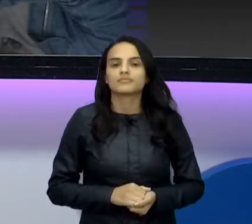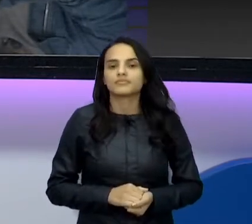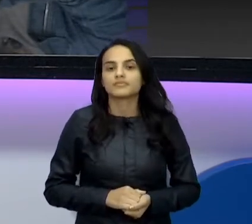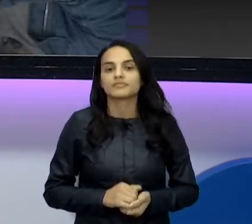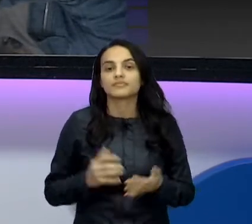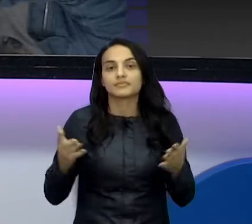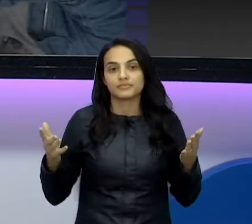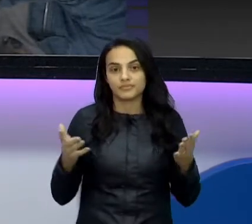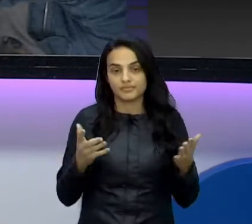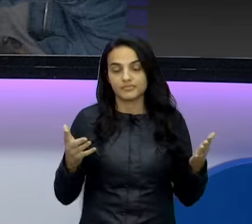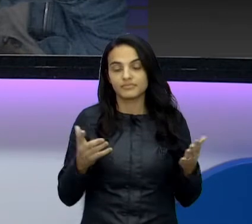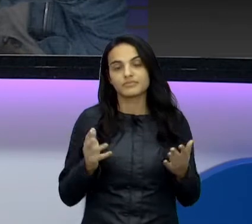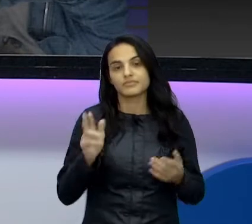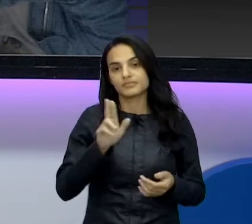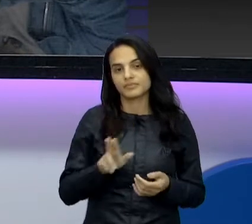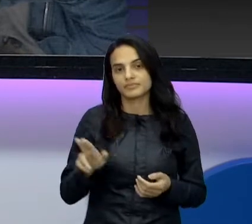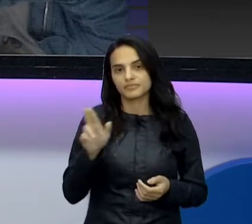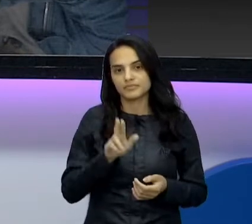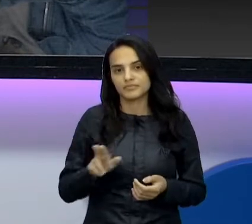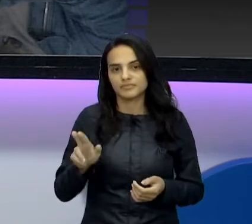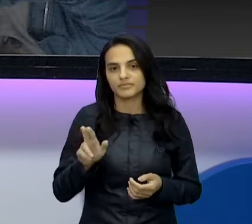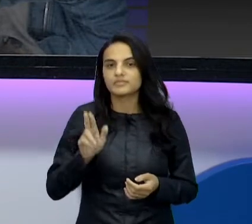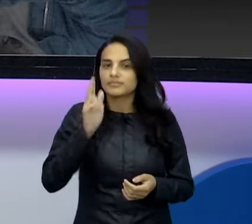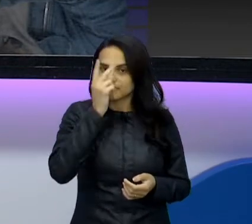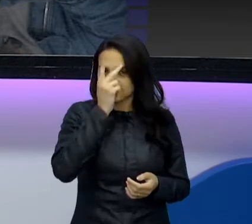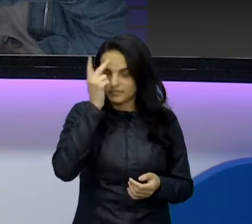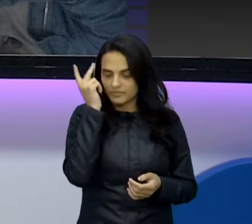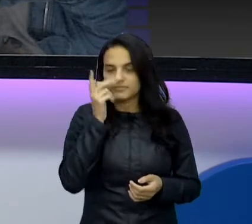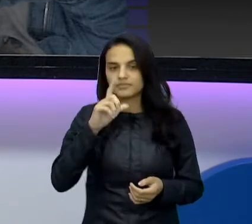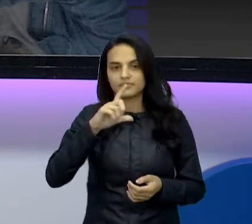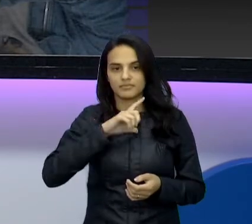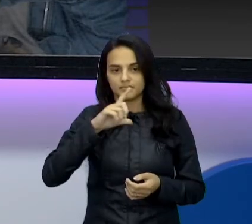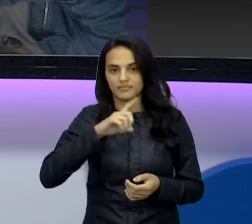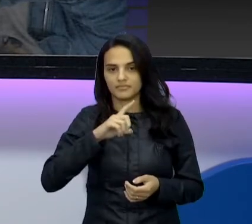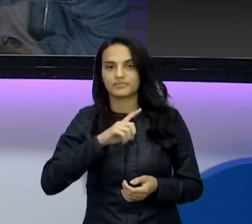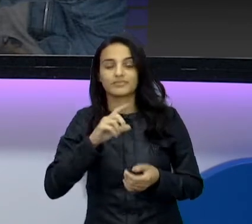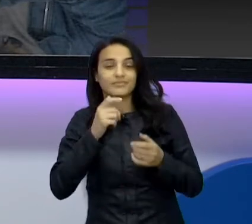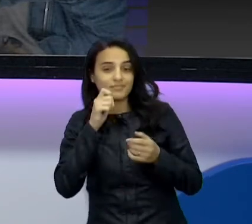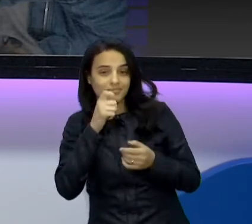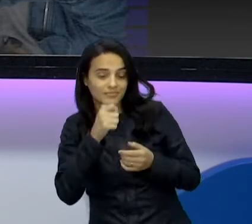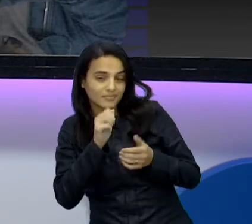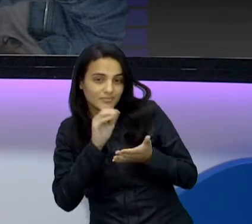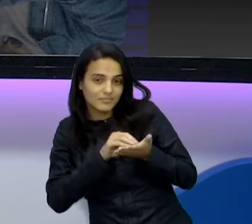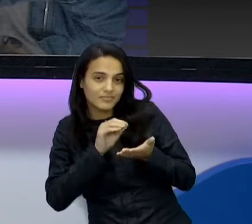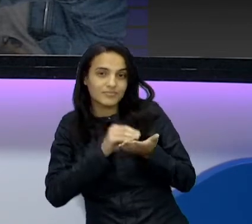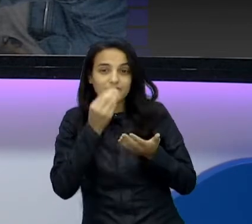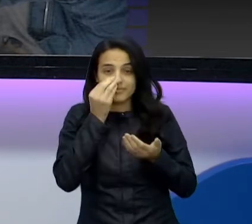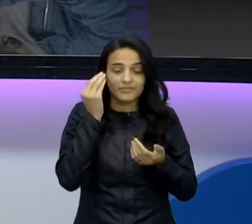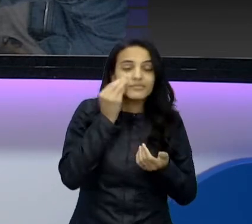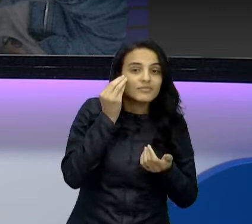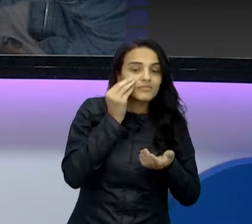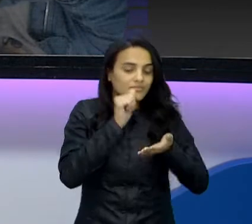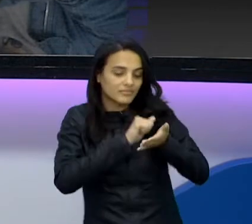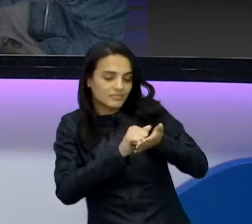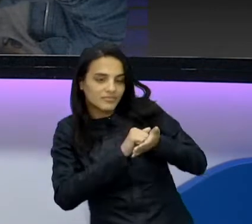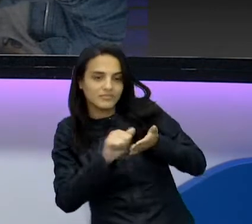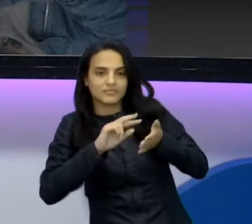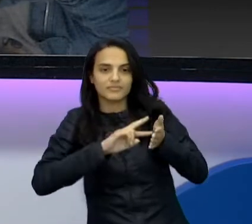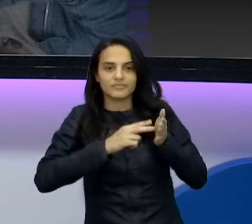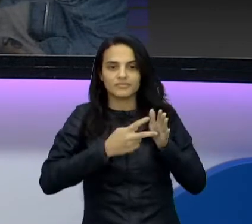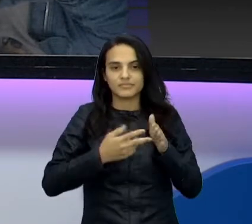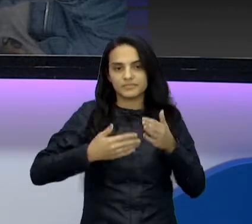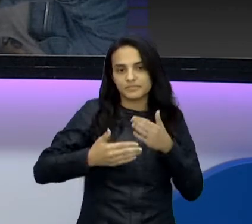E hoje são utilizadas, né? E as pessoas tentam aí de alguma forma apagar o significado. E hoje, a partir da